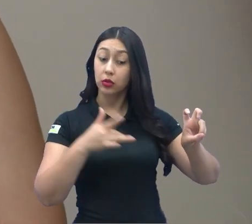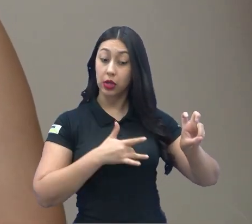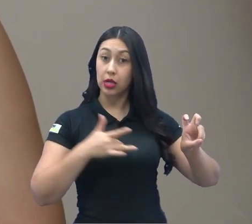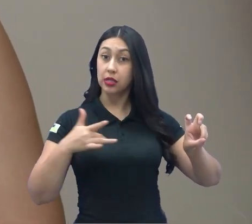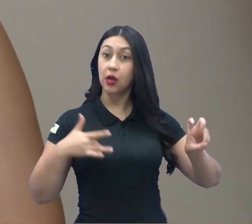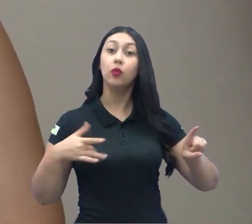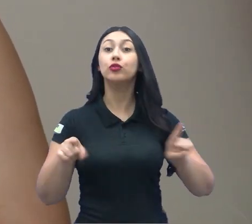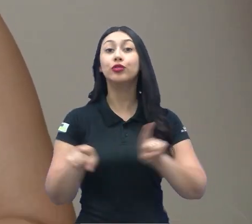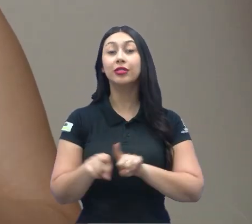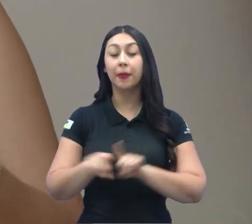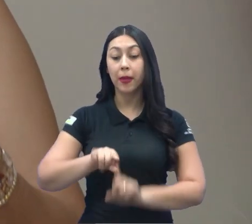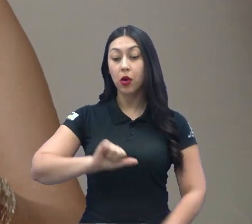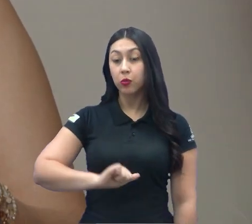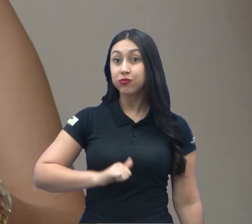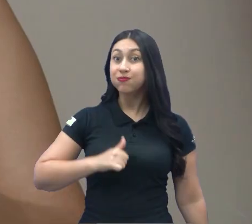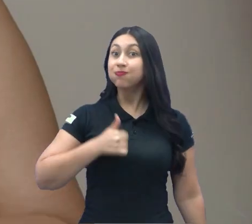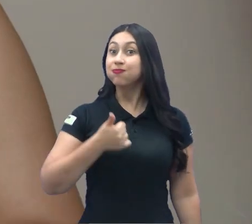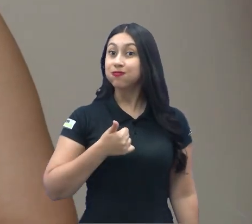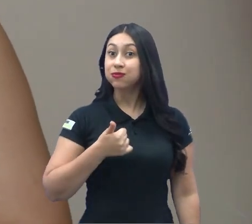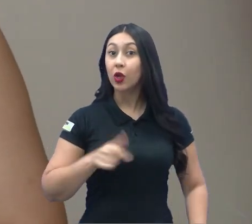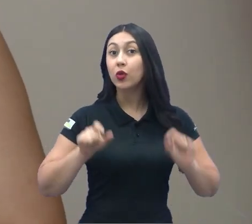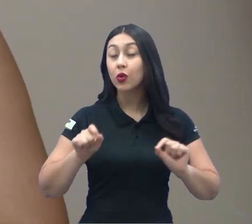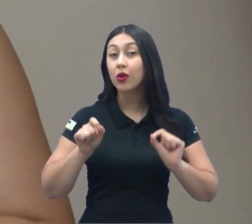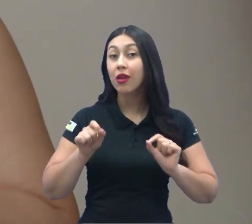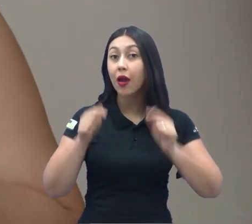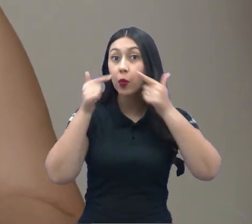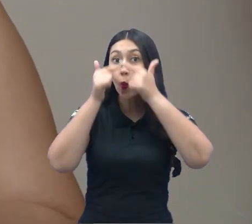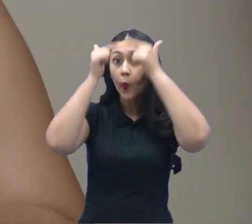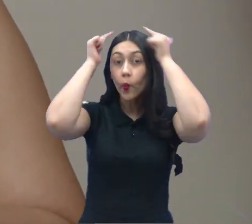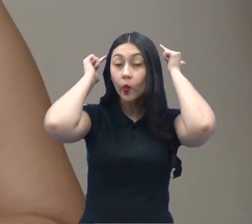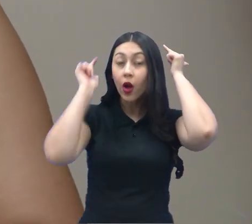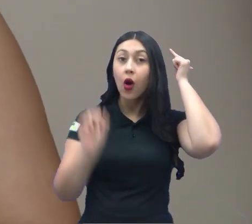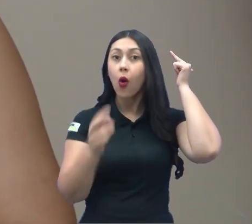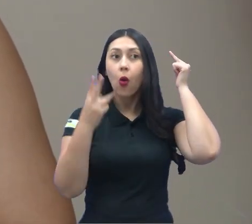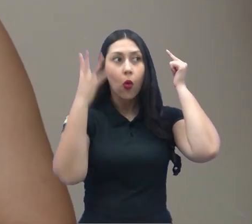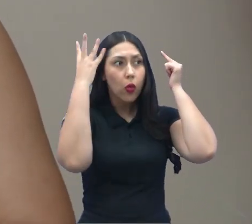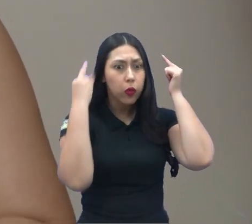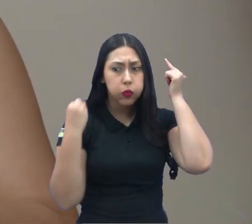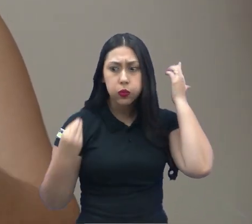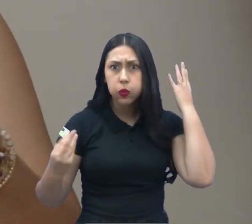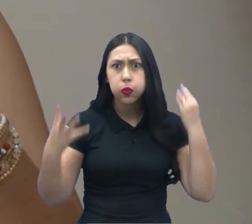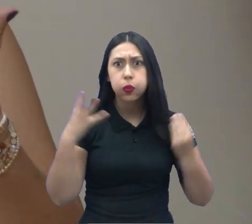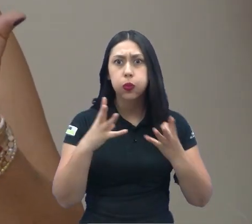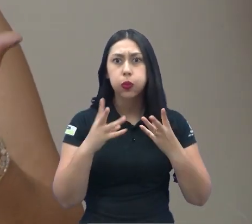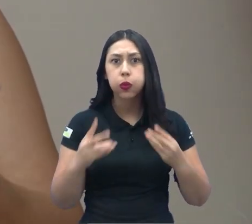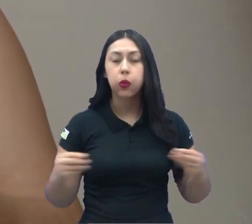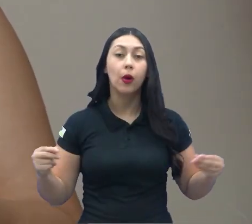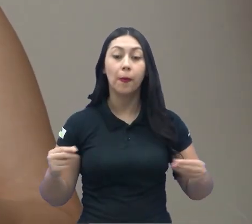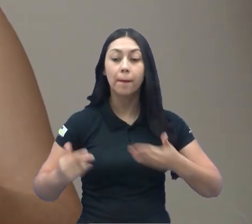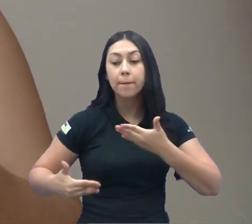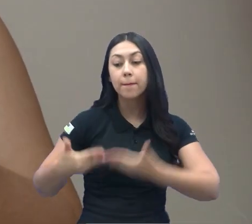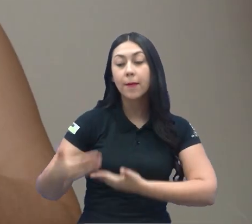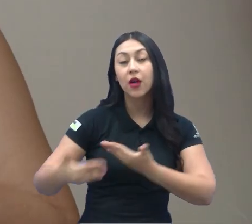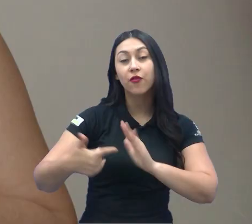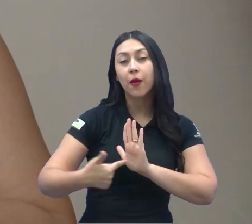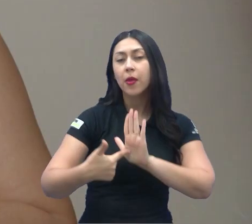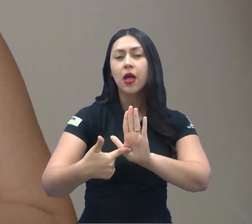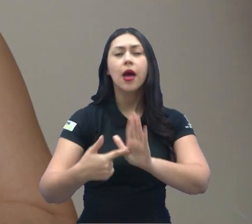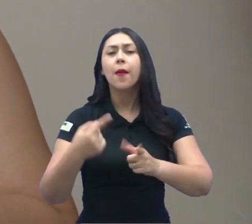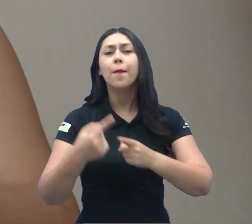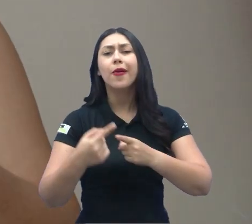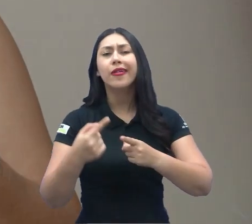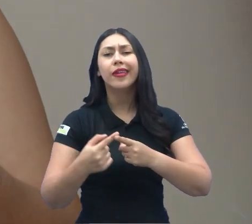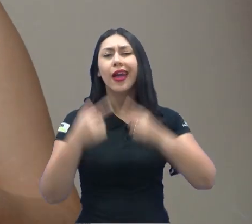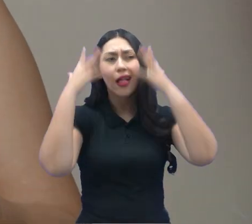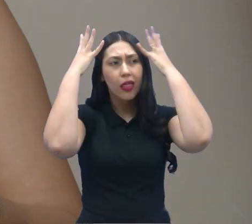com a autoestima, a calvície e a alopécia. Ao longo do programa, você vai entender quais são as principais causas da queda de